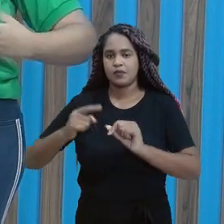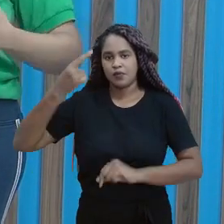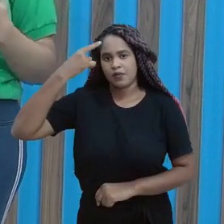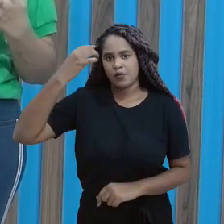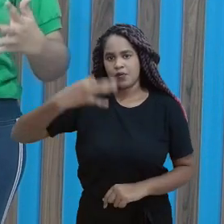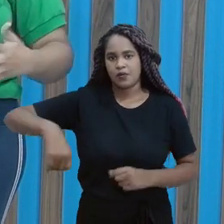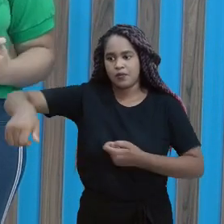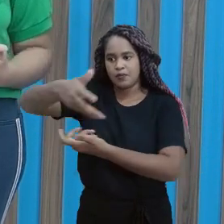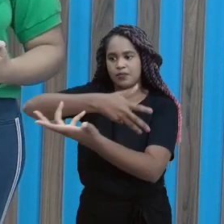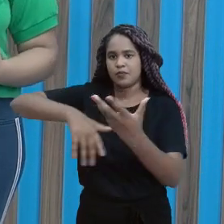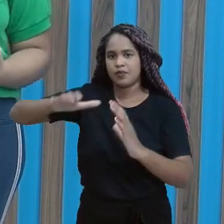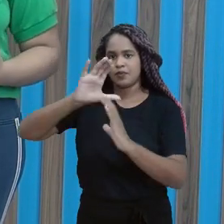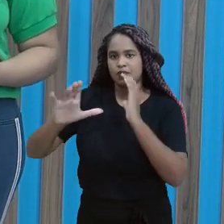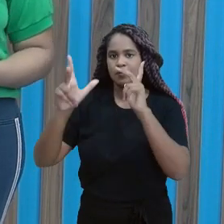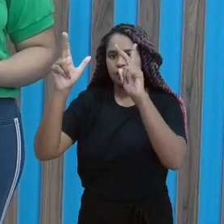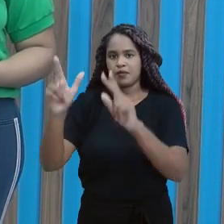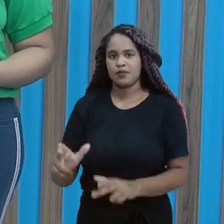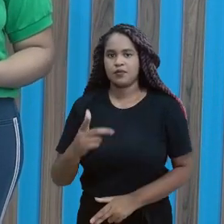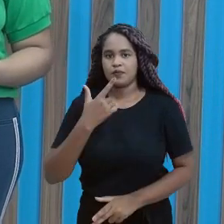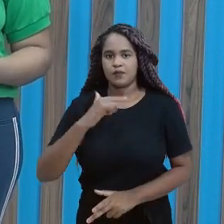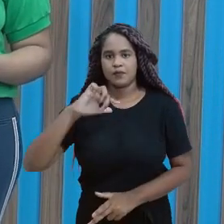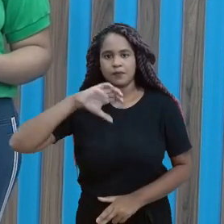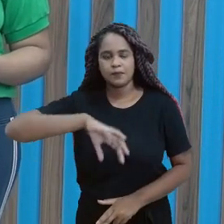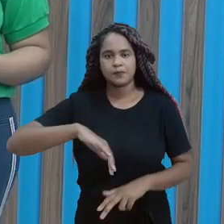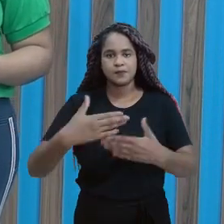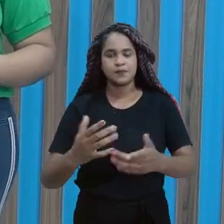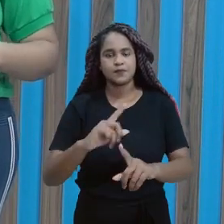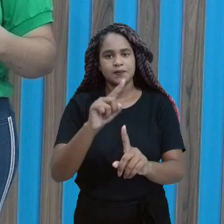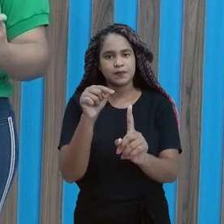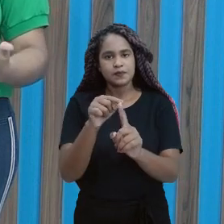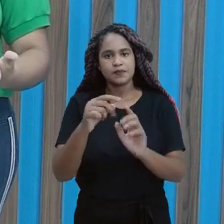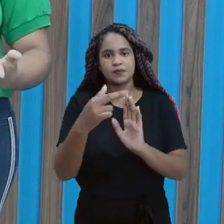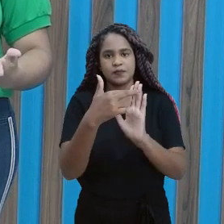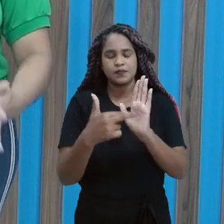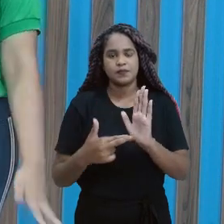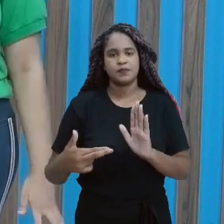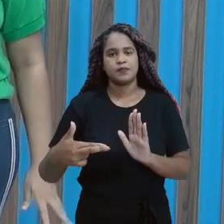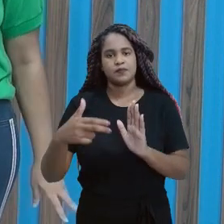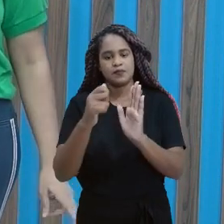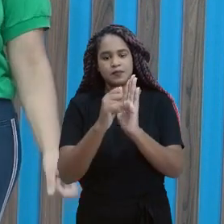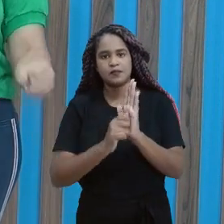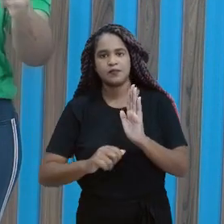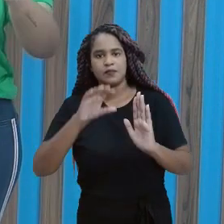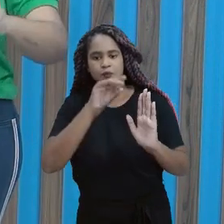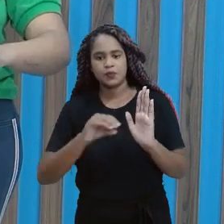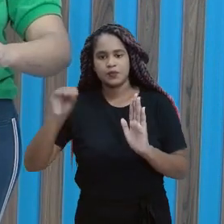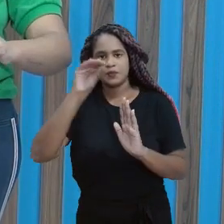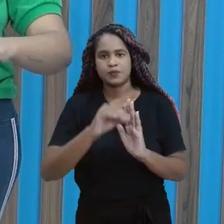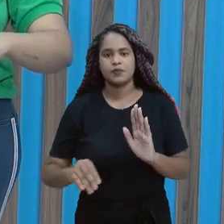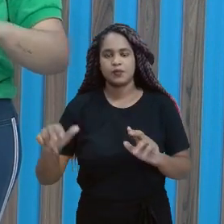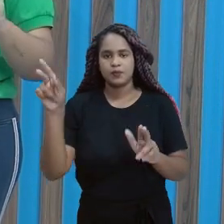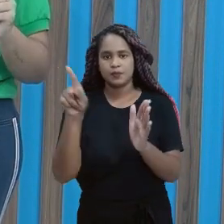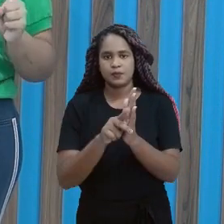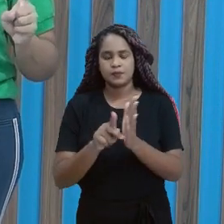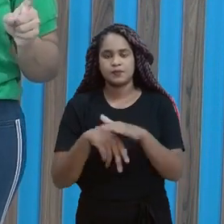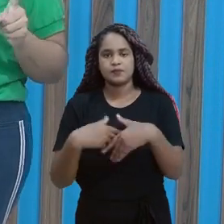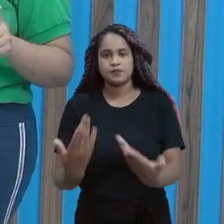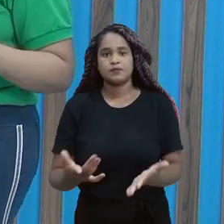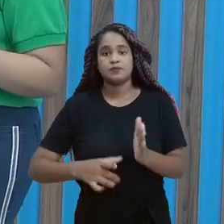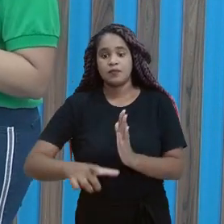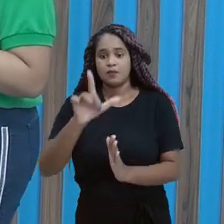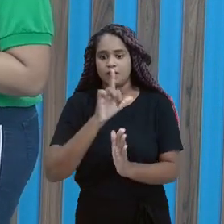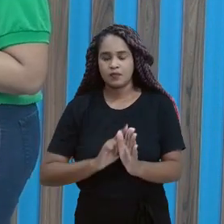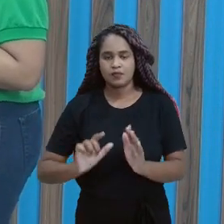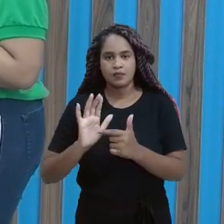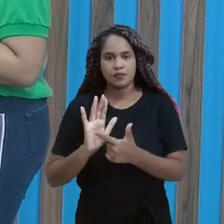essa tentativa que o acordo ortográfico tenta colocar em vigência, tá certo? Antes de a gente ver as mudanças produzidas pelo